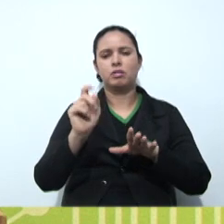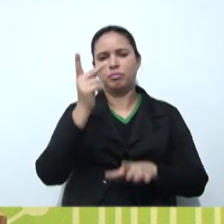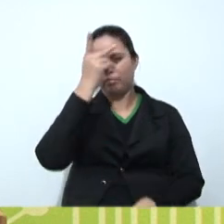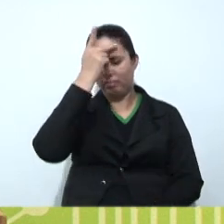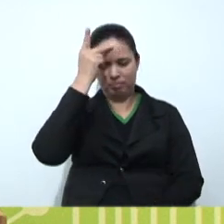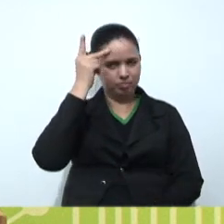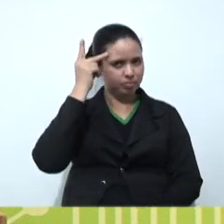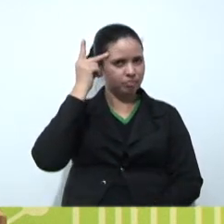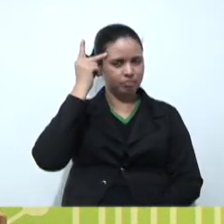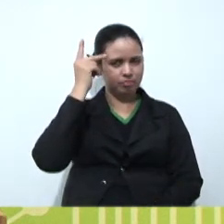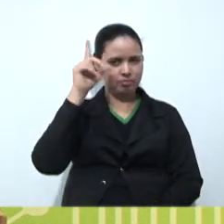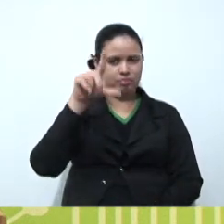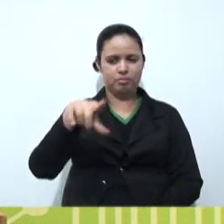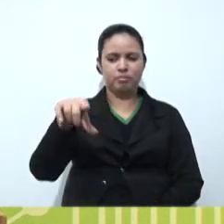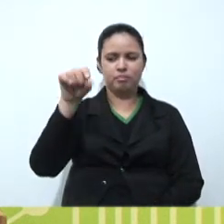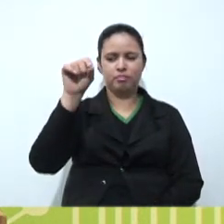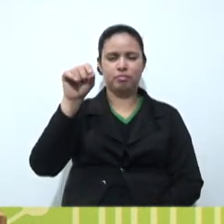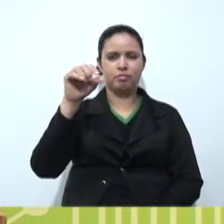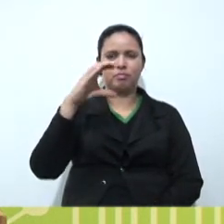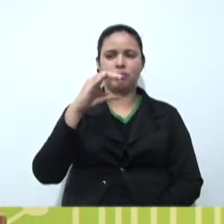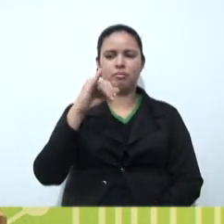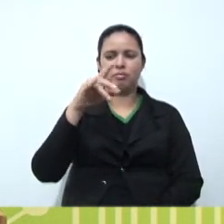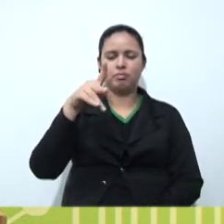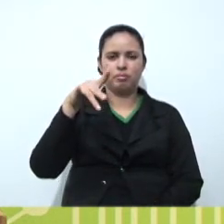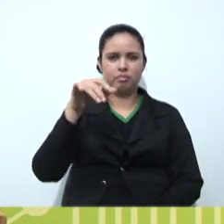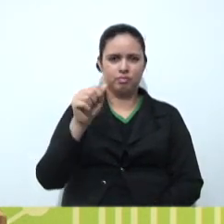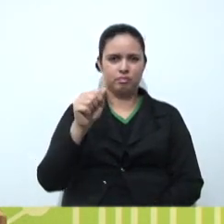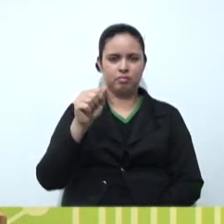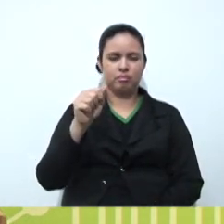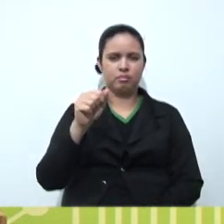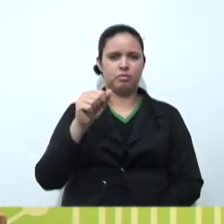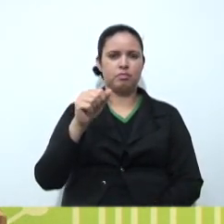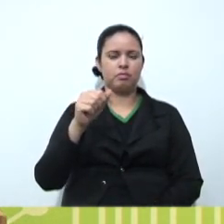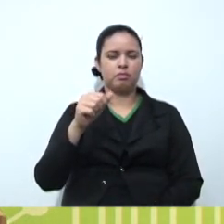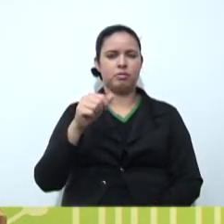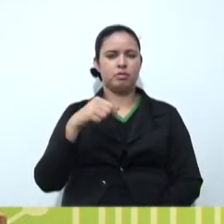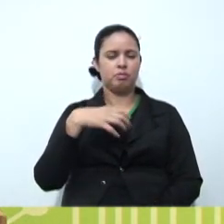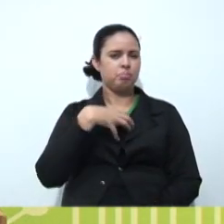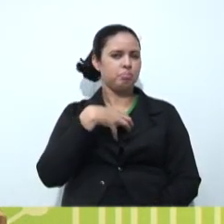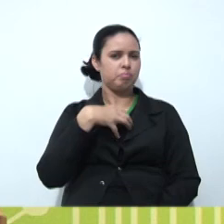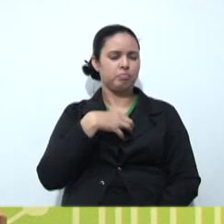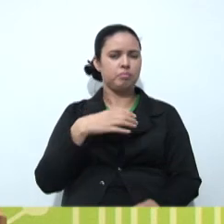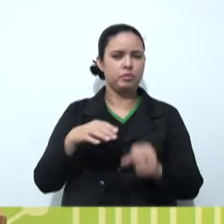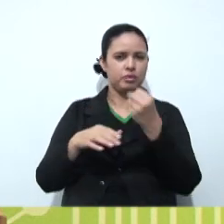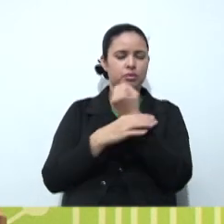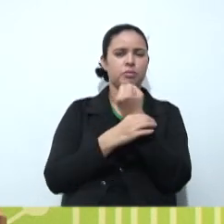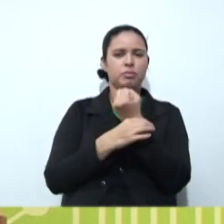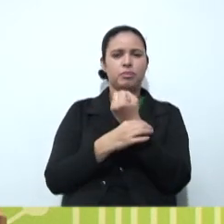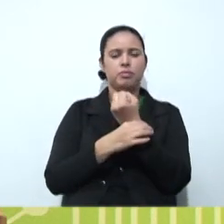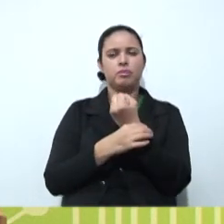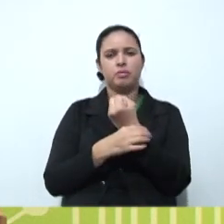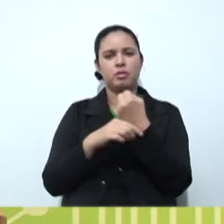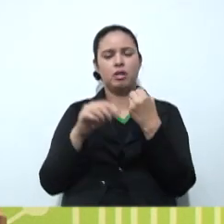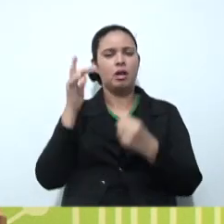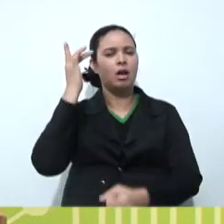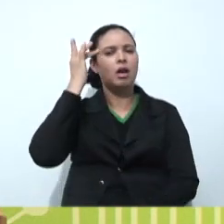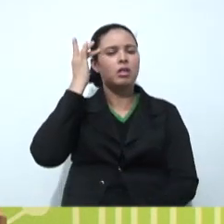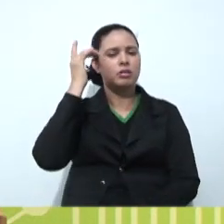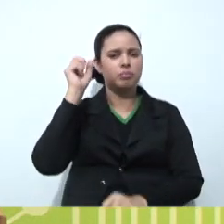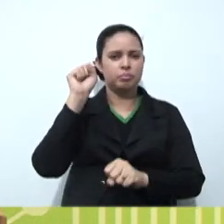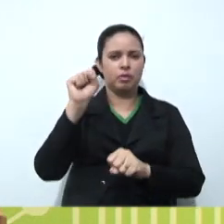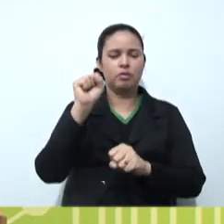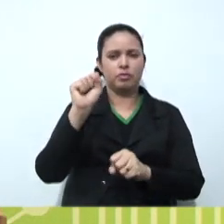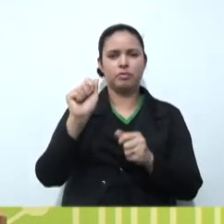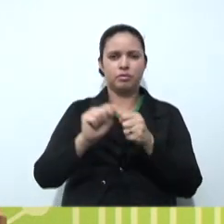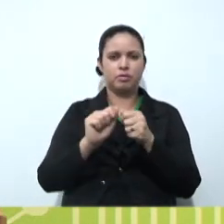na CIPA, e ele se sente ali o seguro, né? Ele, por mais que ele seja atuante, mas ele se sente tão seguro que ele acha que ele pode fazer o